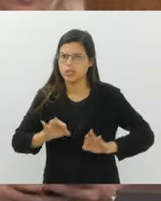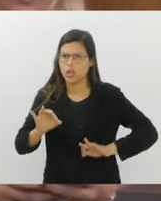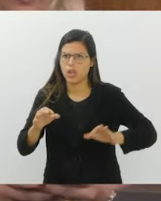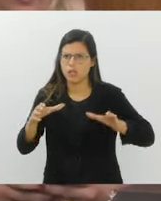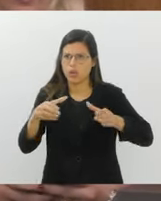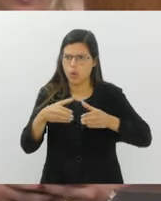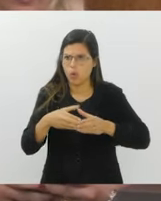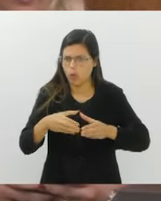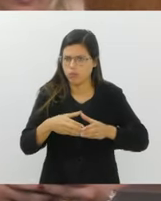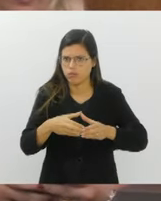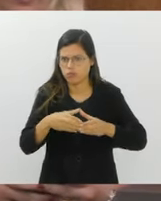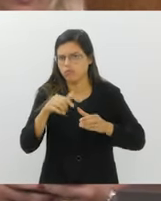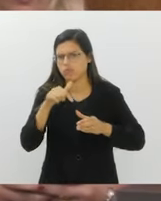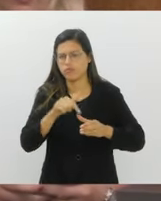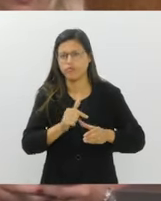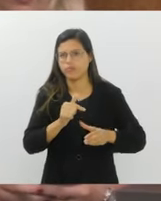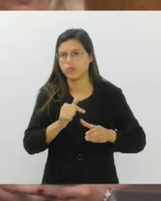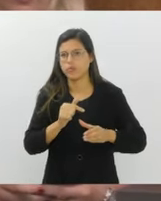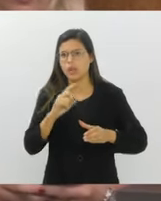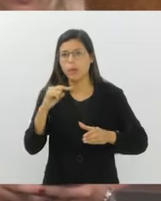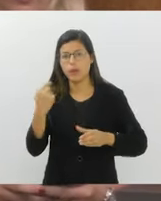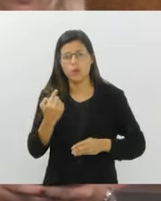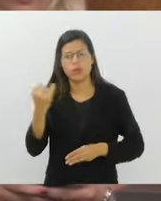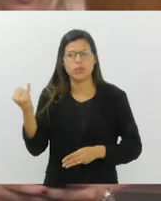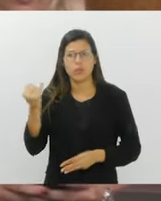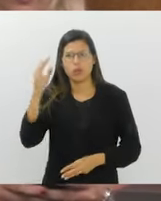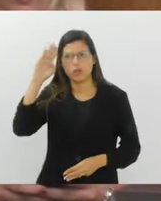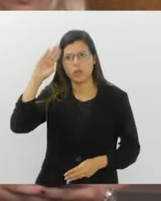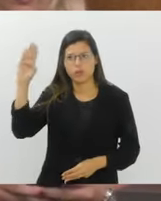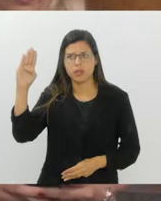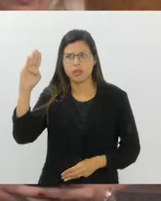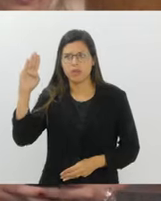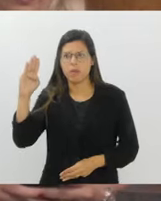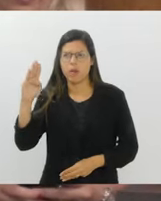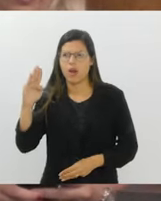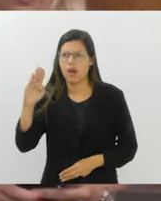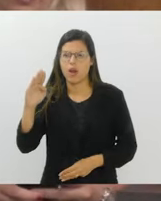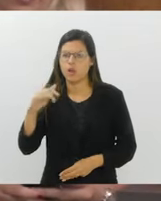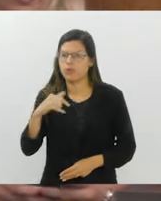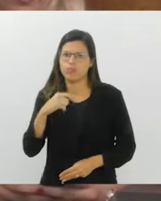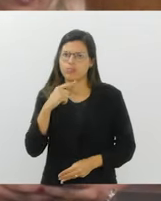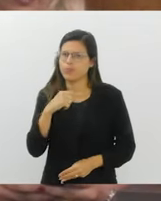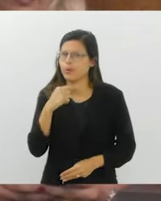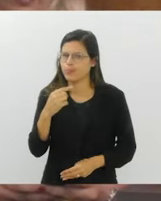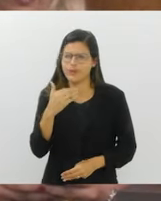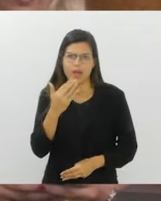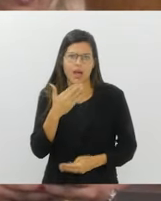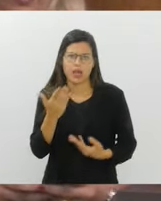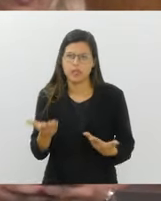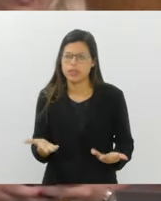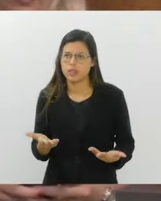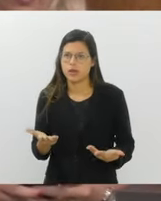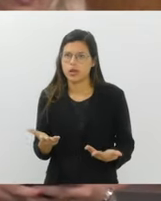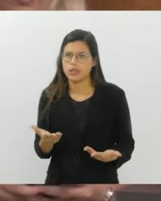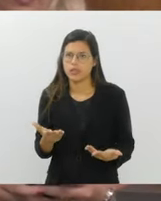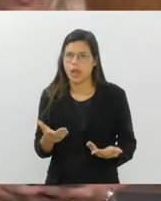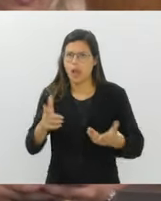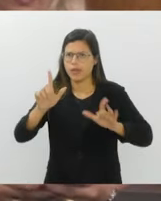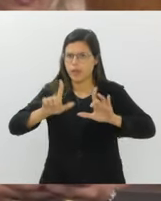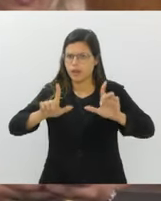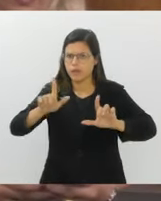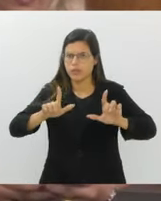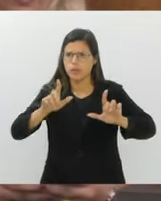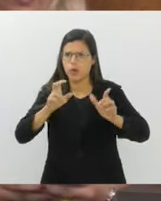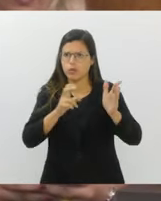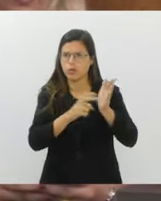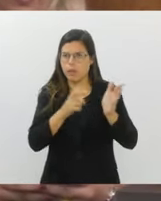gente montar essa comissão, para nós é fundamental. Não dá para ficar ligando a televisão de manhã